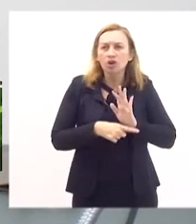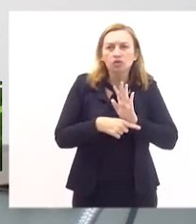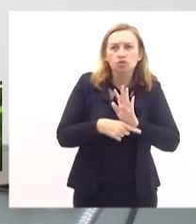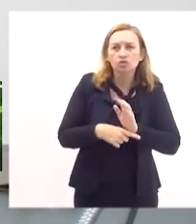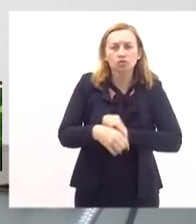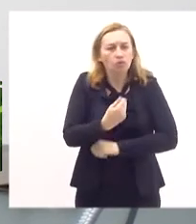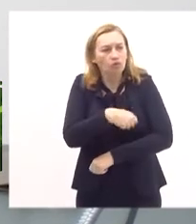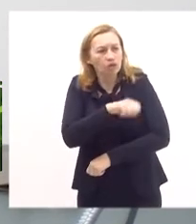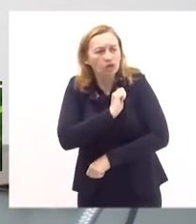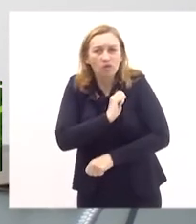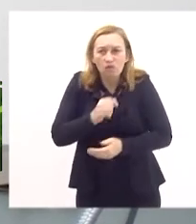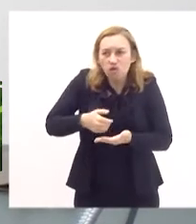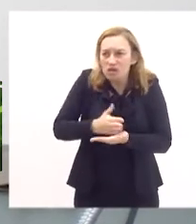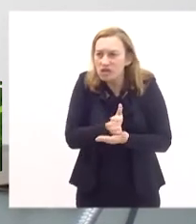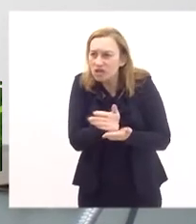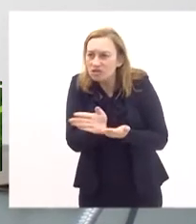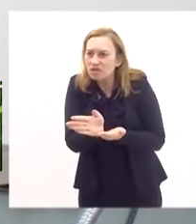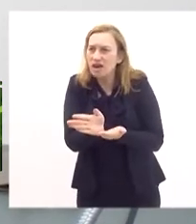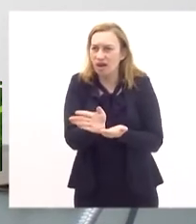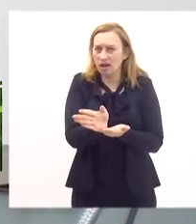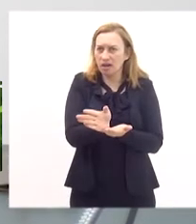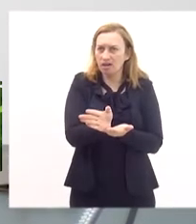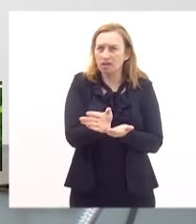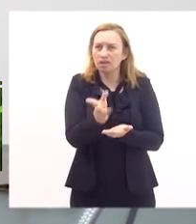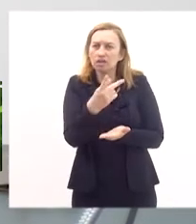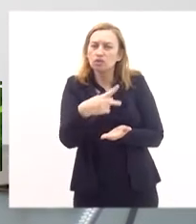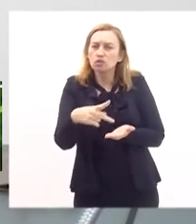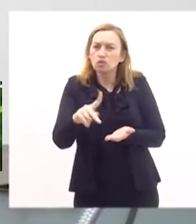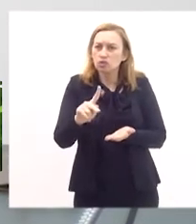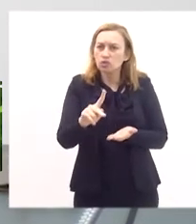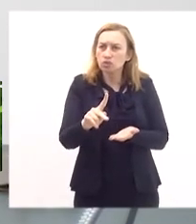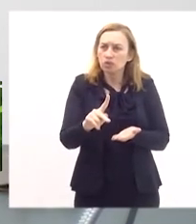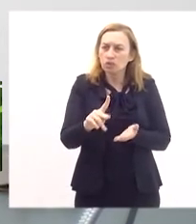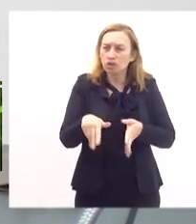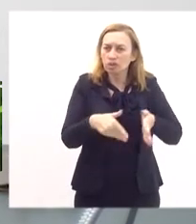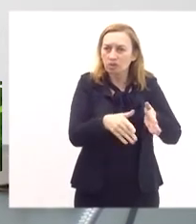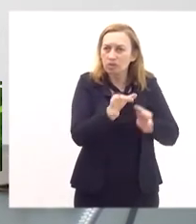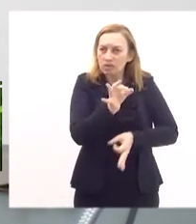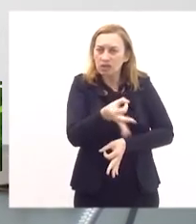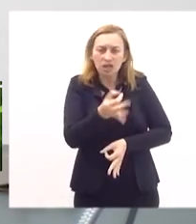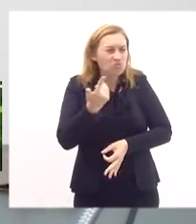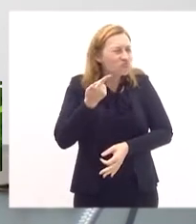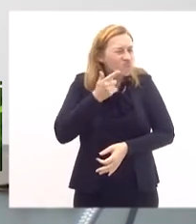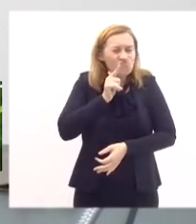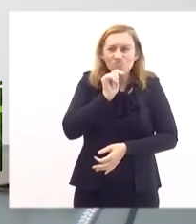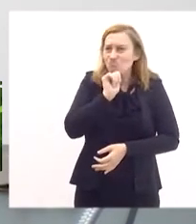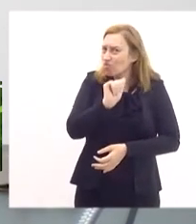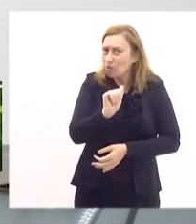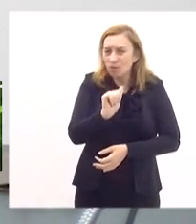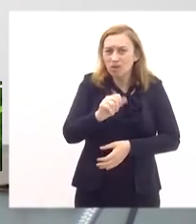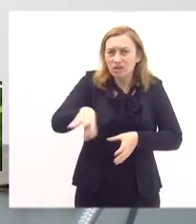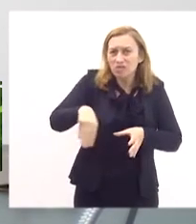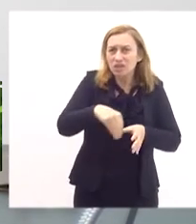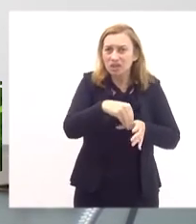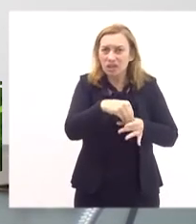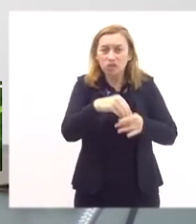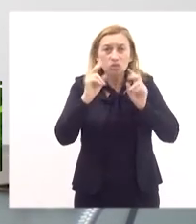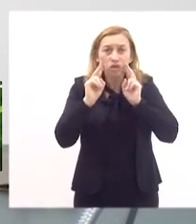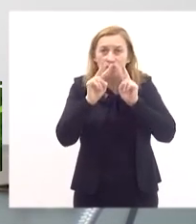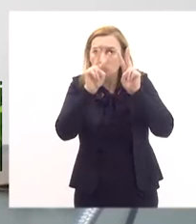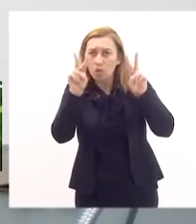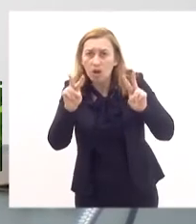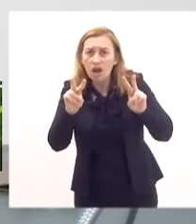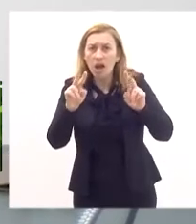foi desviado, deturpado da sua origem. E nós ainda não conseguimos, dentro desse olhar